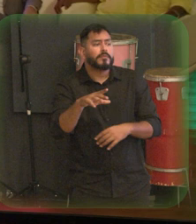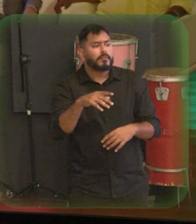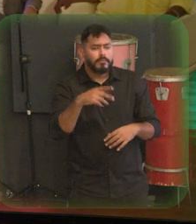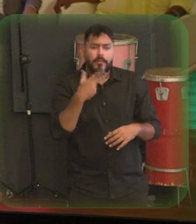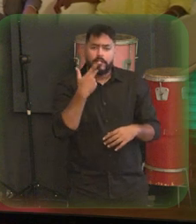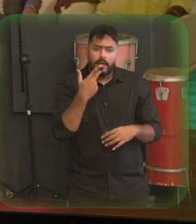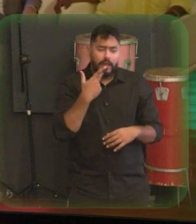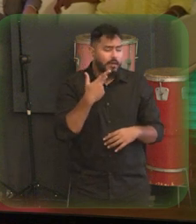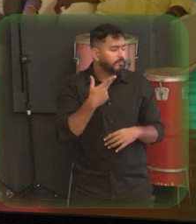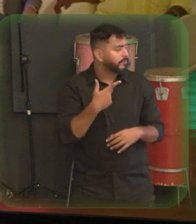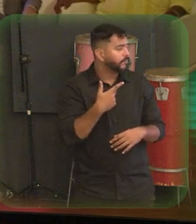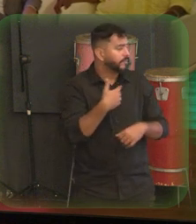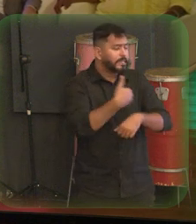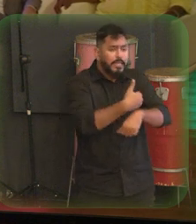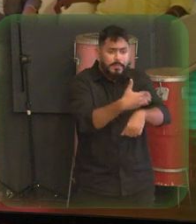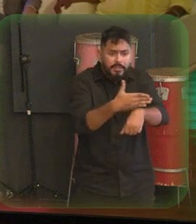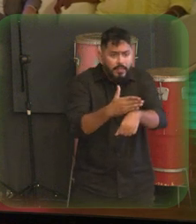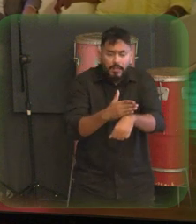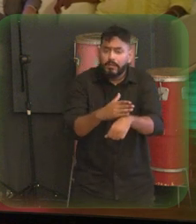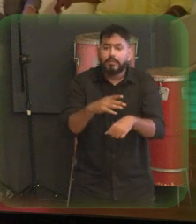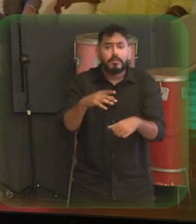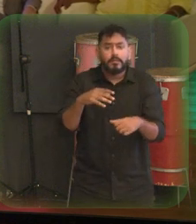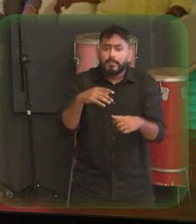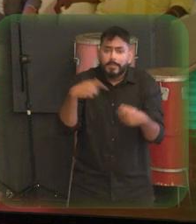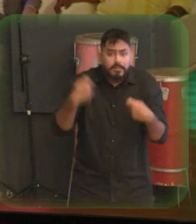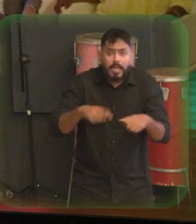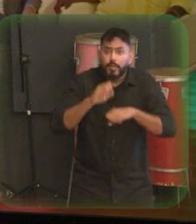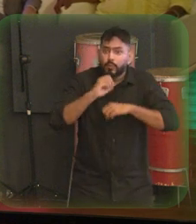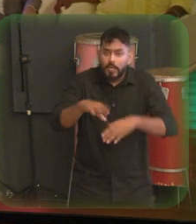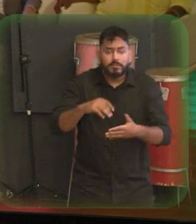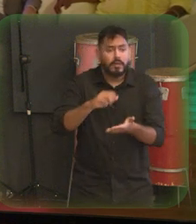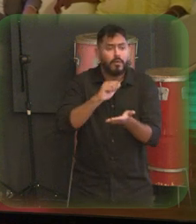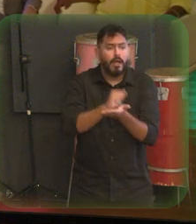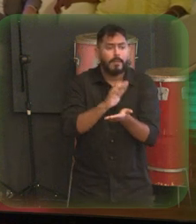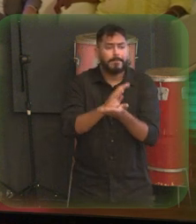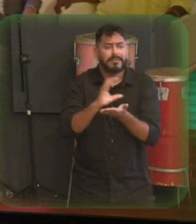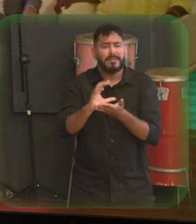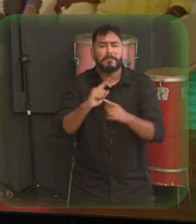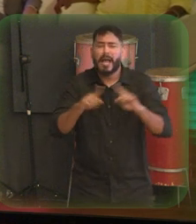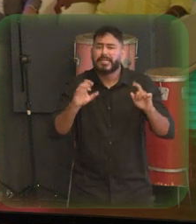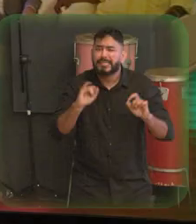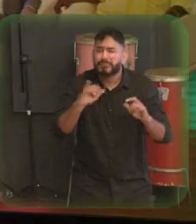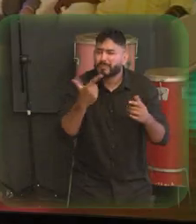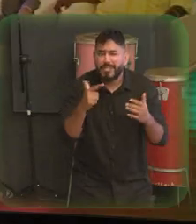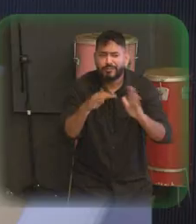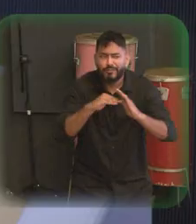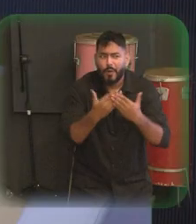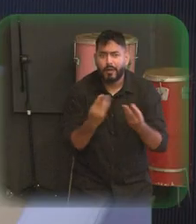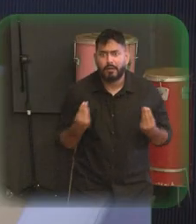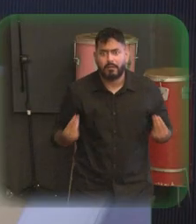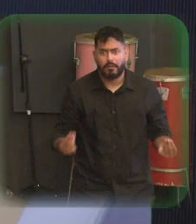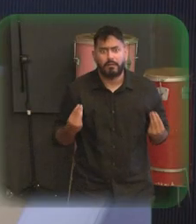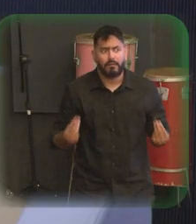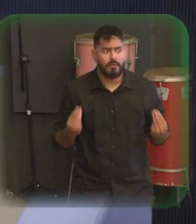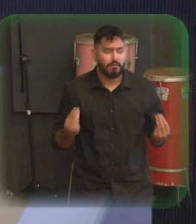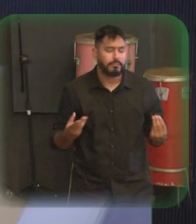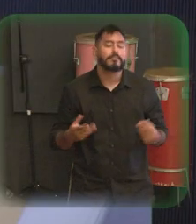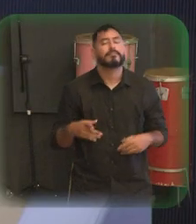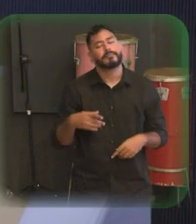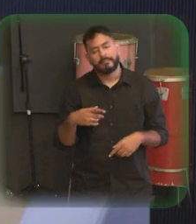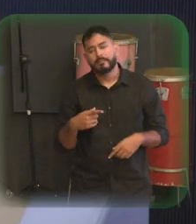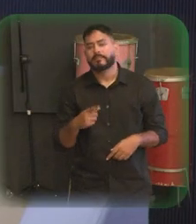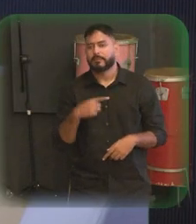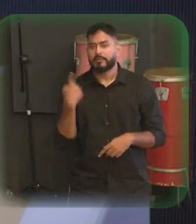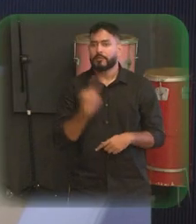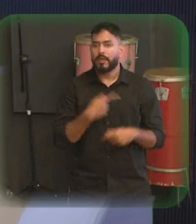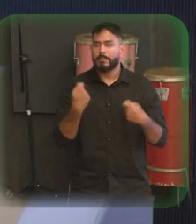o começo de tudo é educação e alfabetização, se a gente não tem escola para os meninos irem. E que a gente precisa